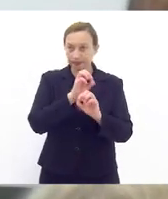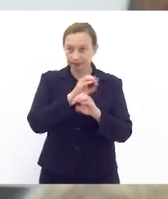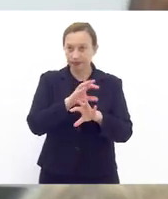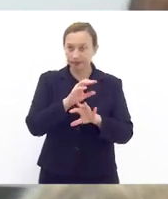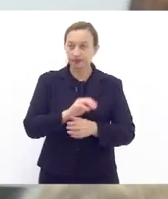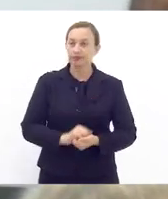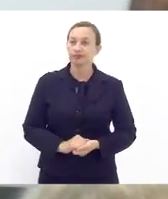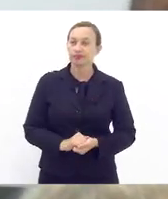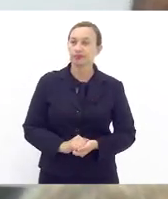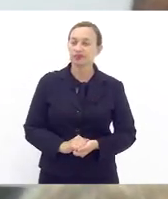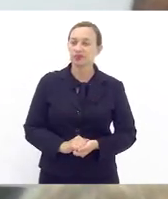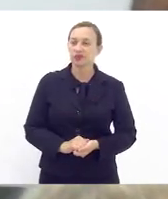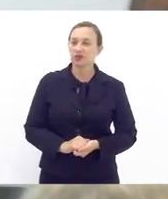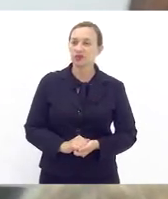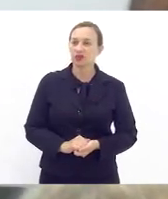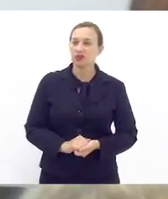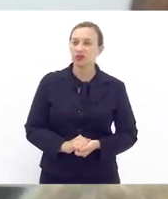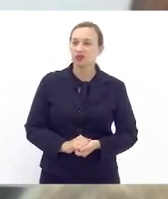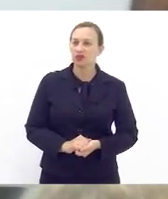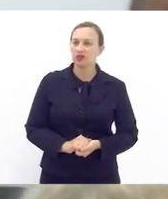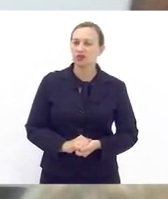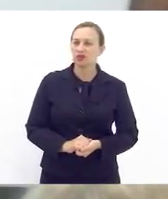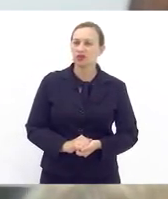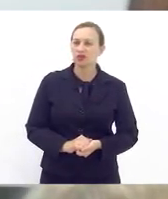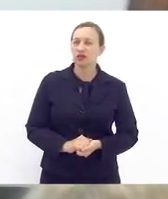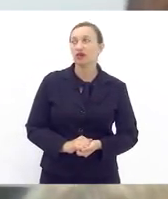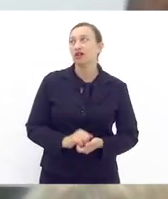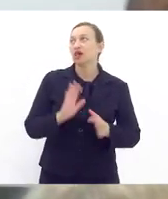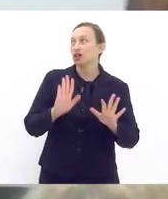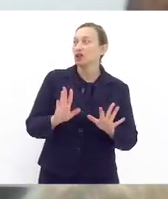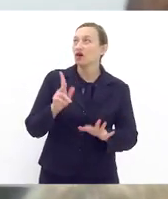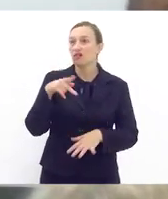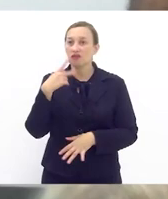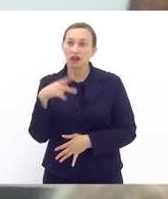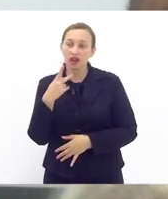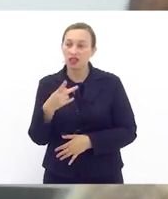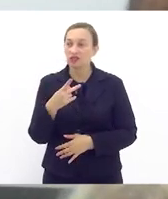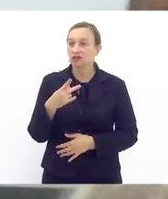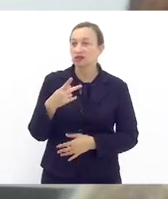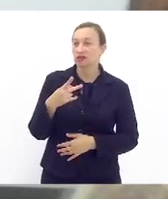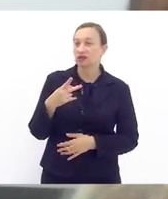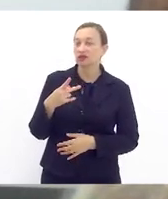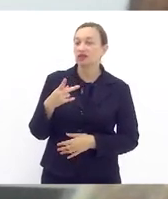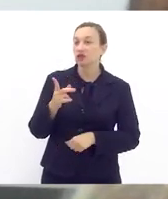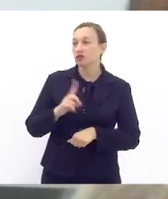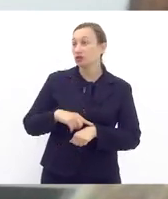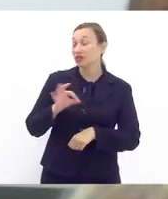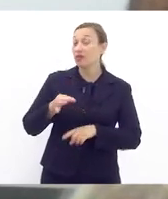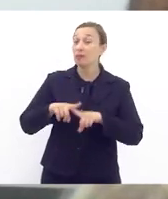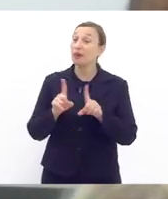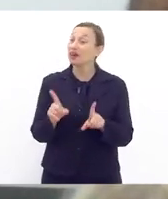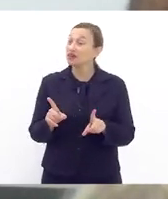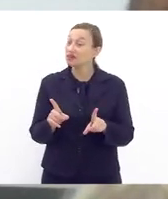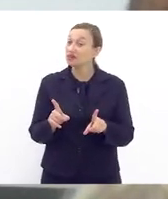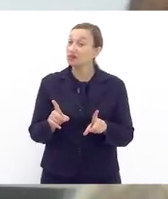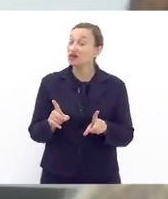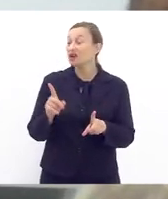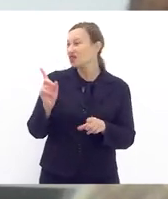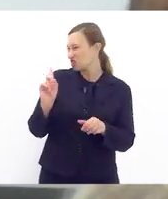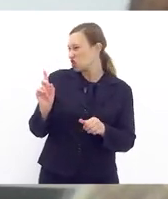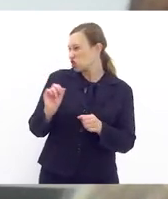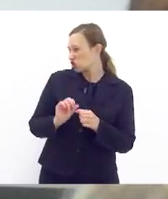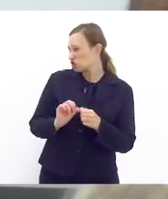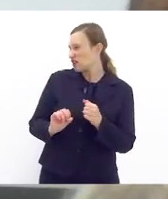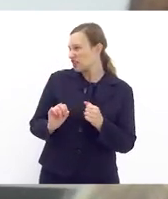fiquem mais tanto no gerúndio né estaremos fazendo né que não é um termo adequado estaremos fazendo